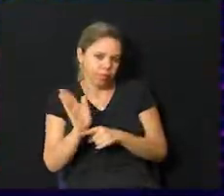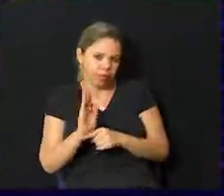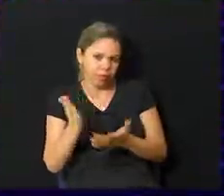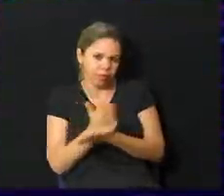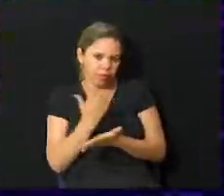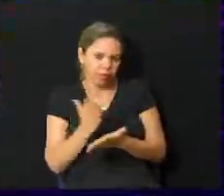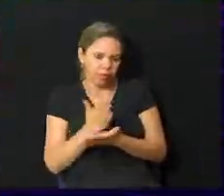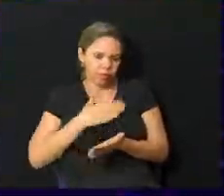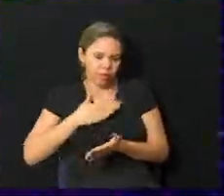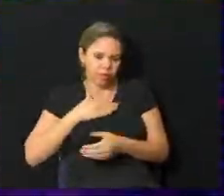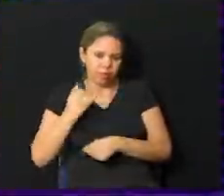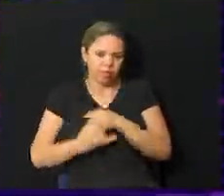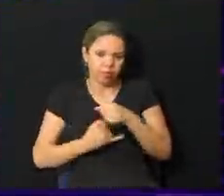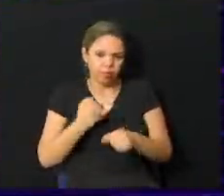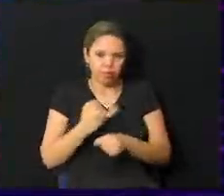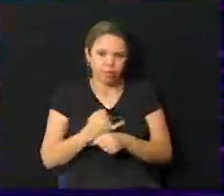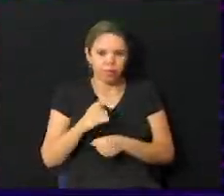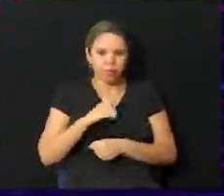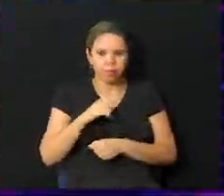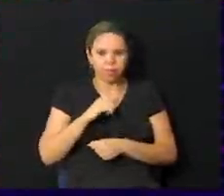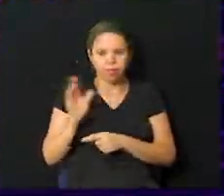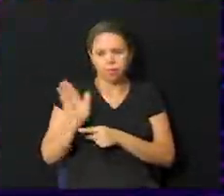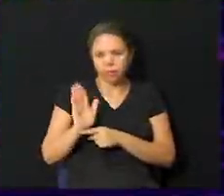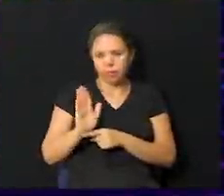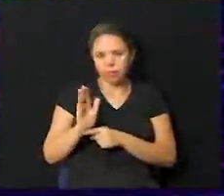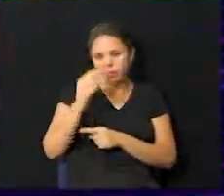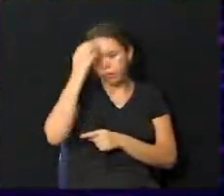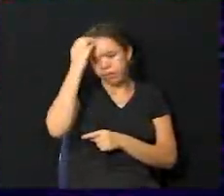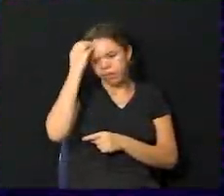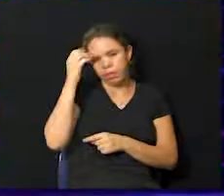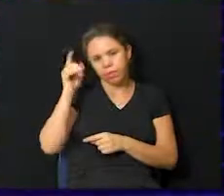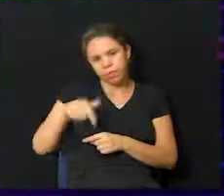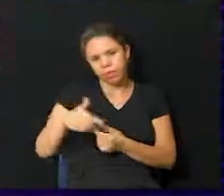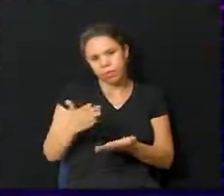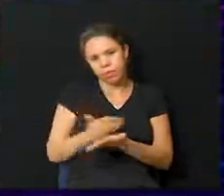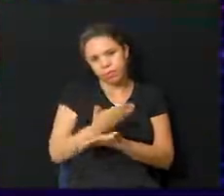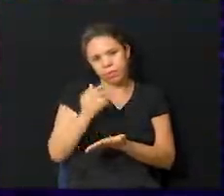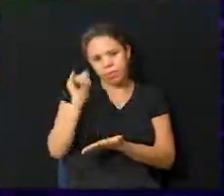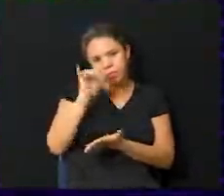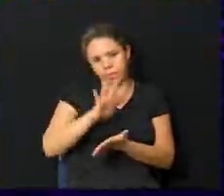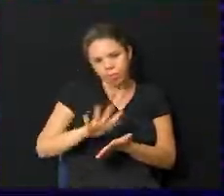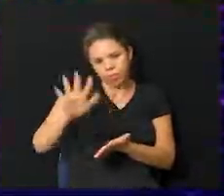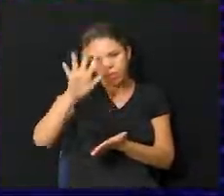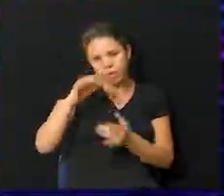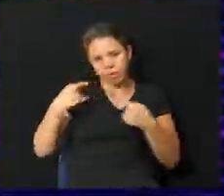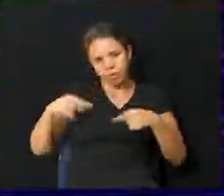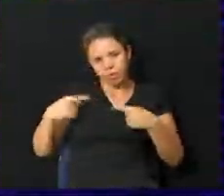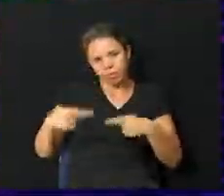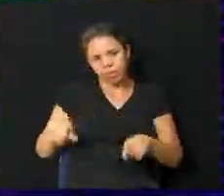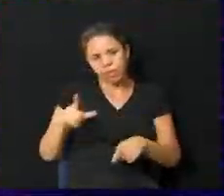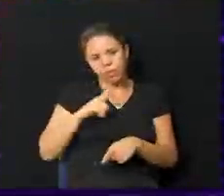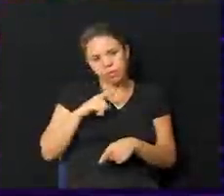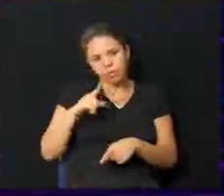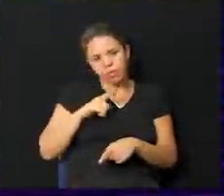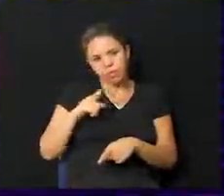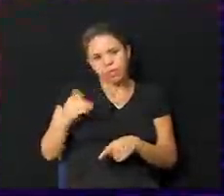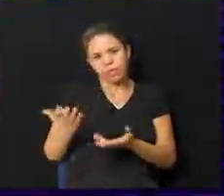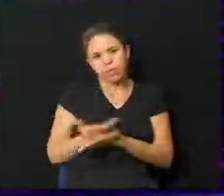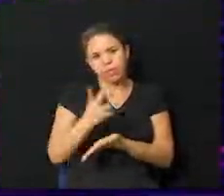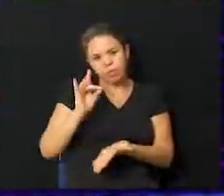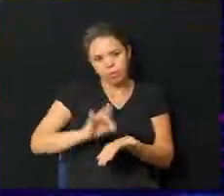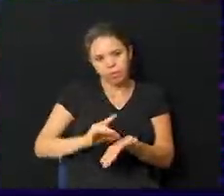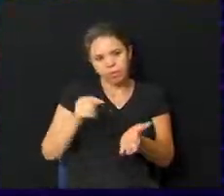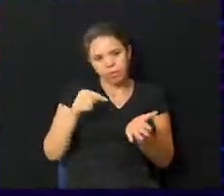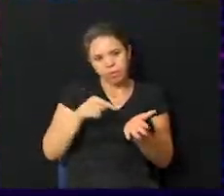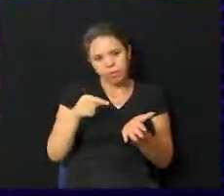site, né? Então, no meu site eu tenho o videobook, que é o livro ilustrado com as músicas. Eu tenho o livro